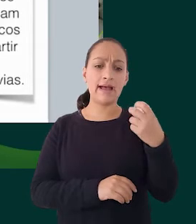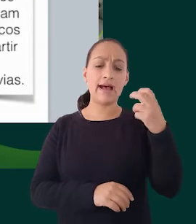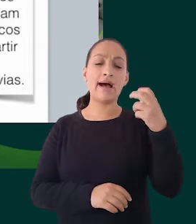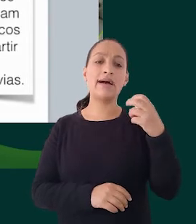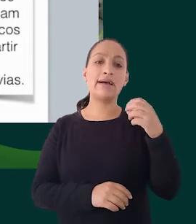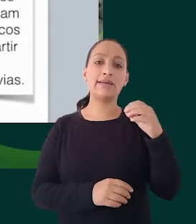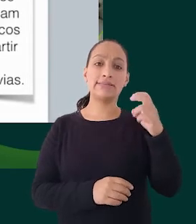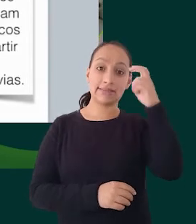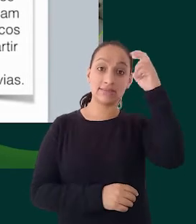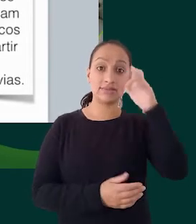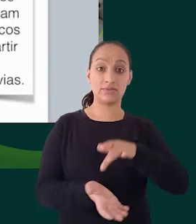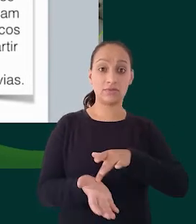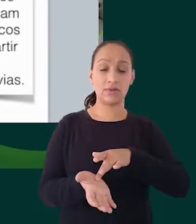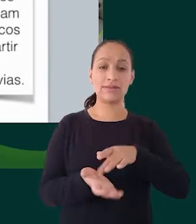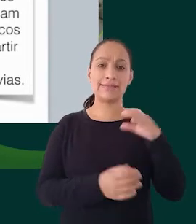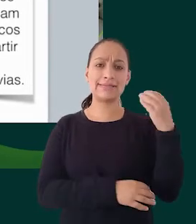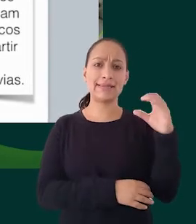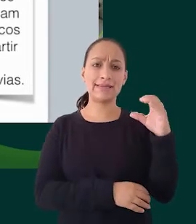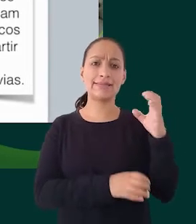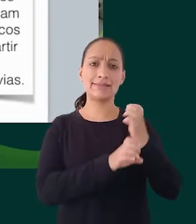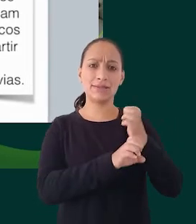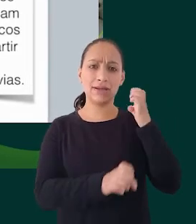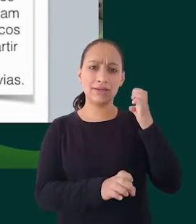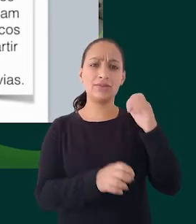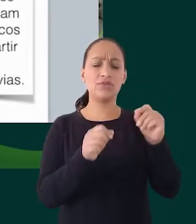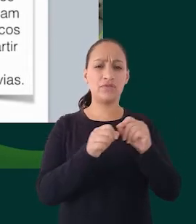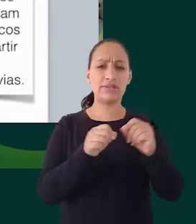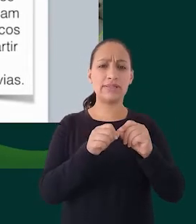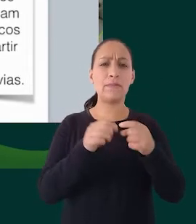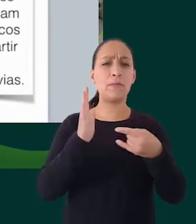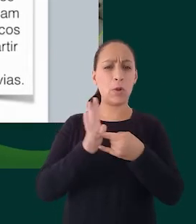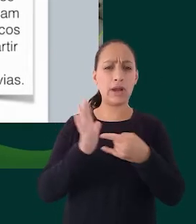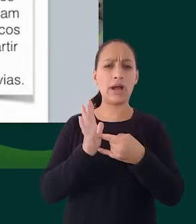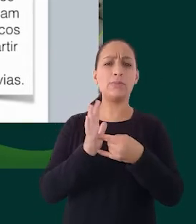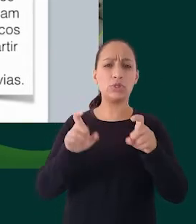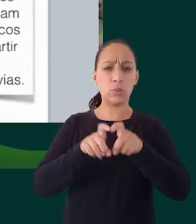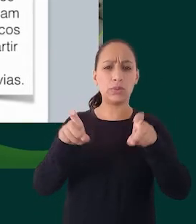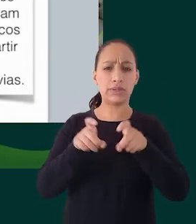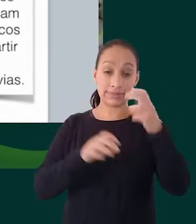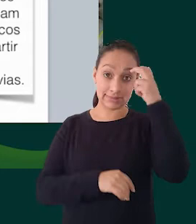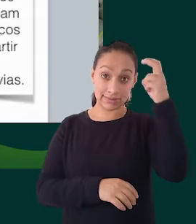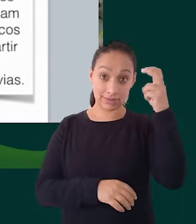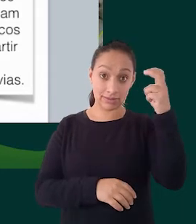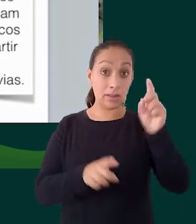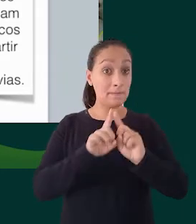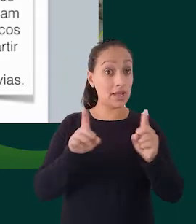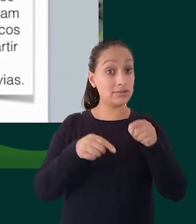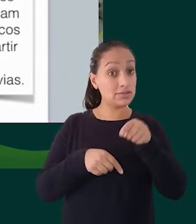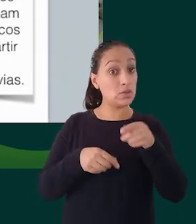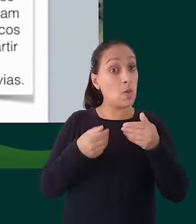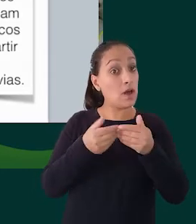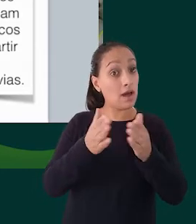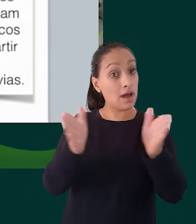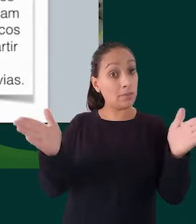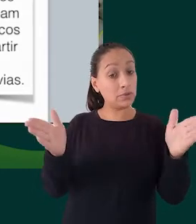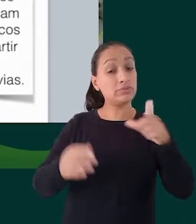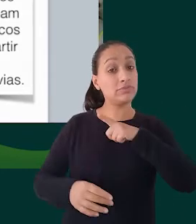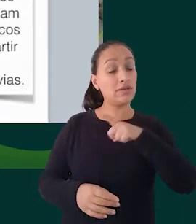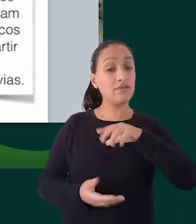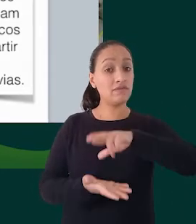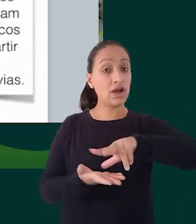fazer máquinas inteligentes, especialmente programas de computador inteligente. Só que isso é muito amplo, né? Eu posso ter